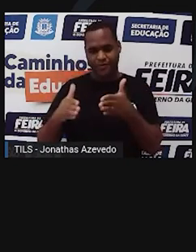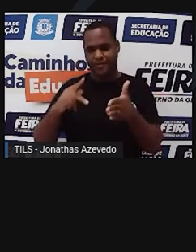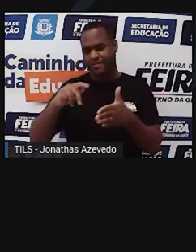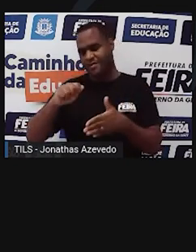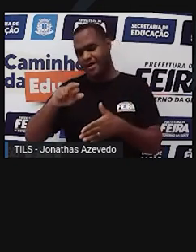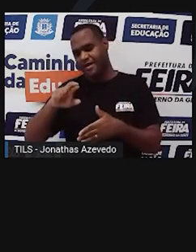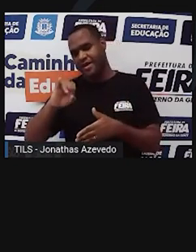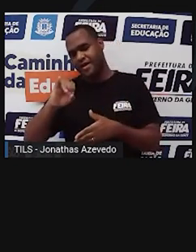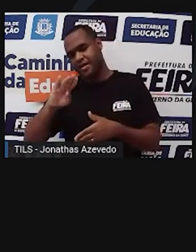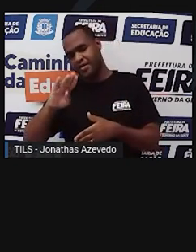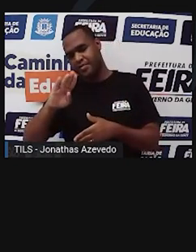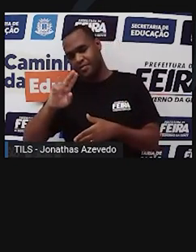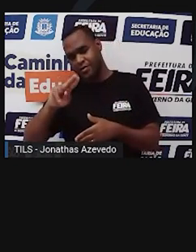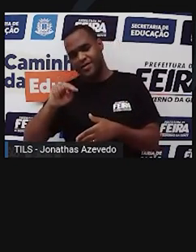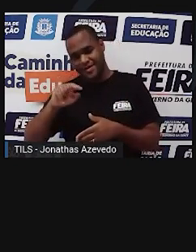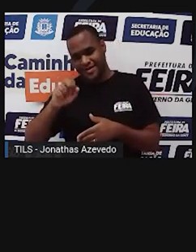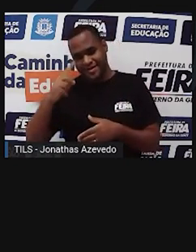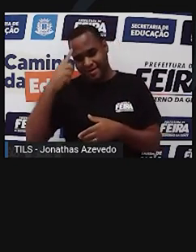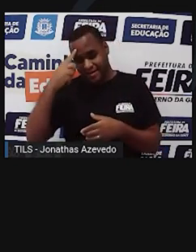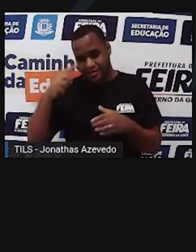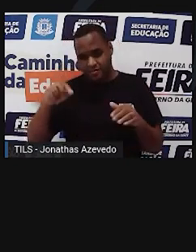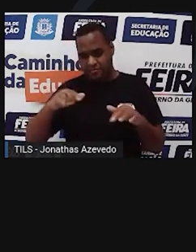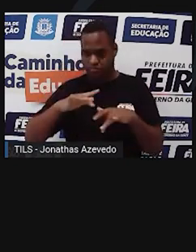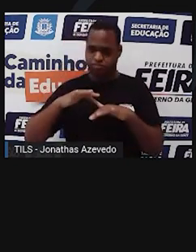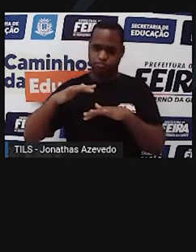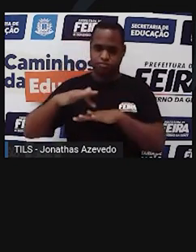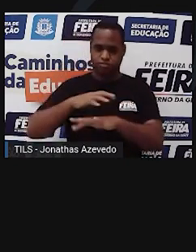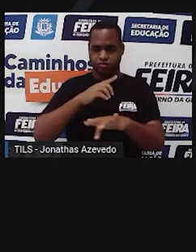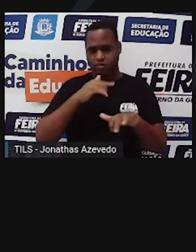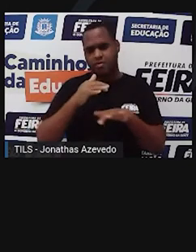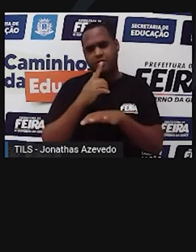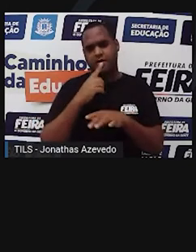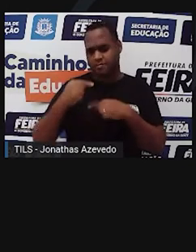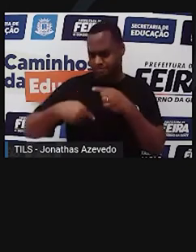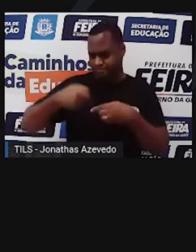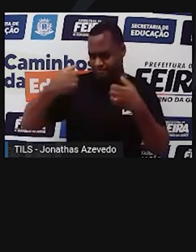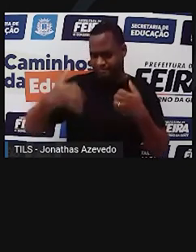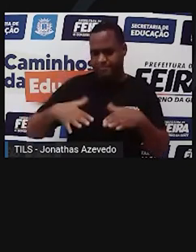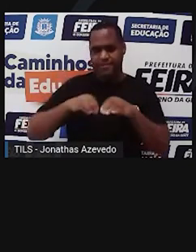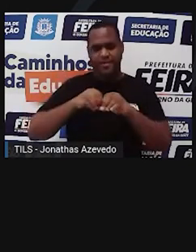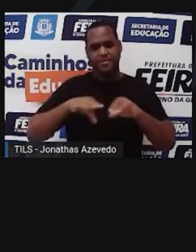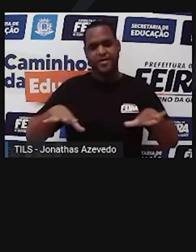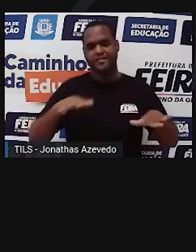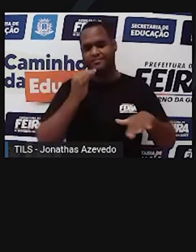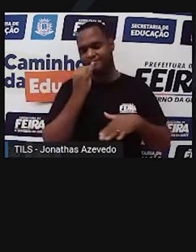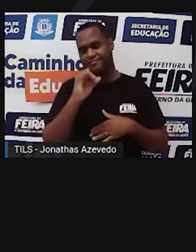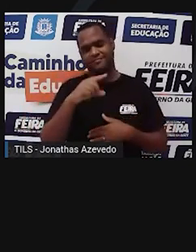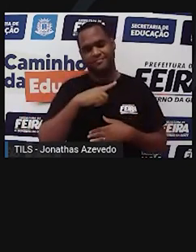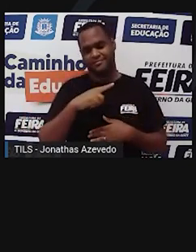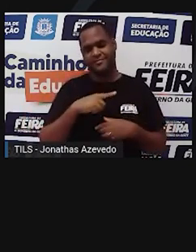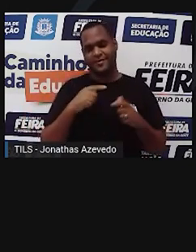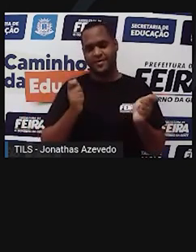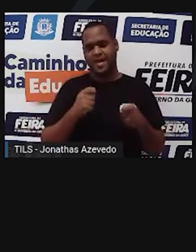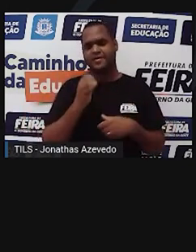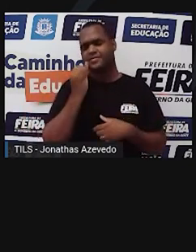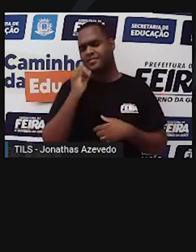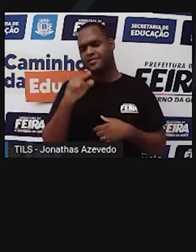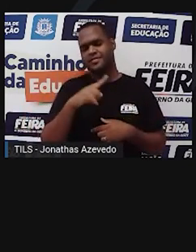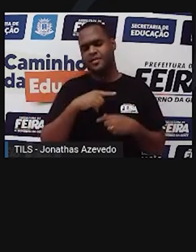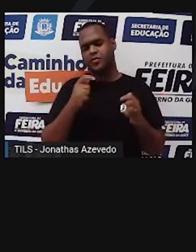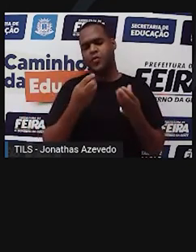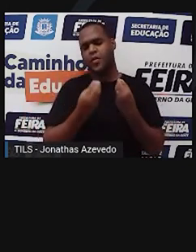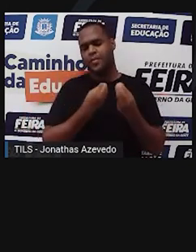usinas tinham capacidade limitada de produção e distribuição de energia. E a eletricidade não podia ser